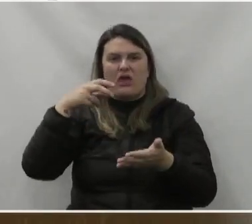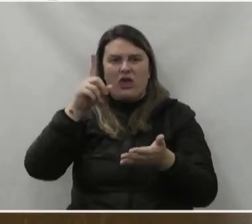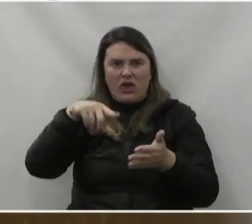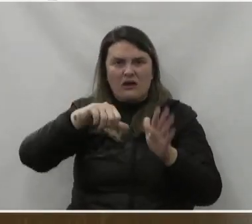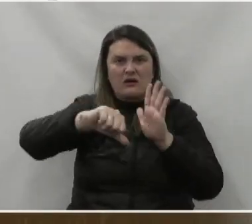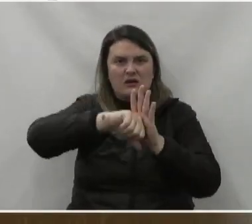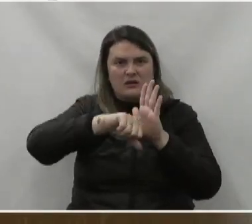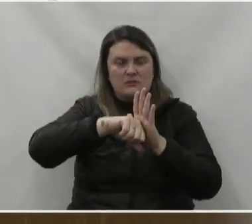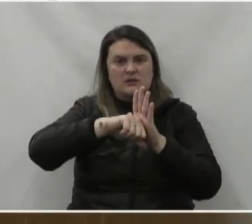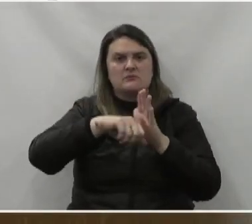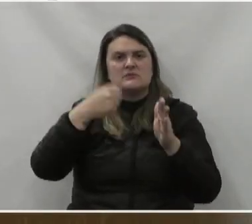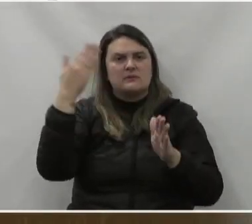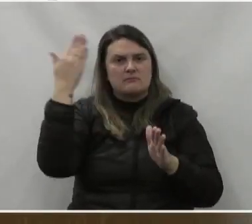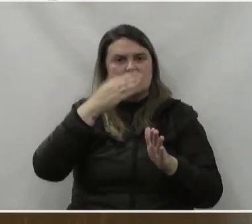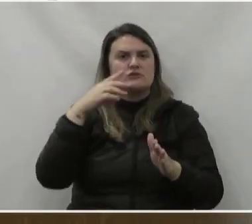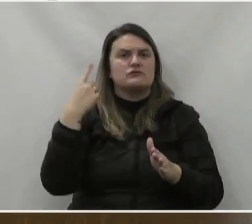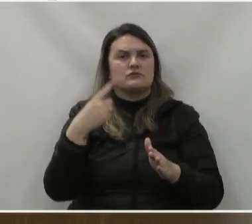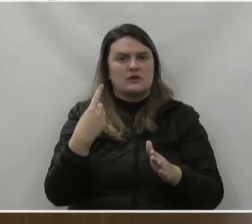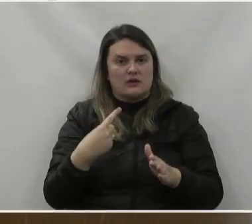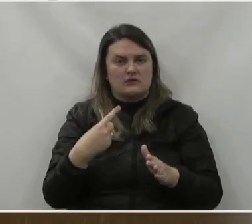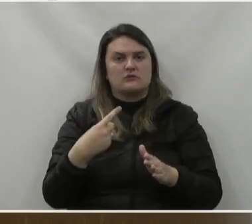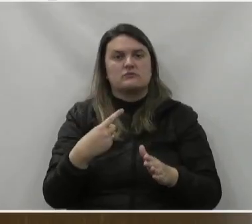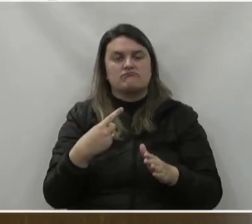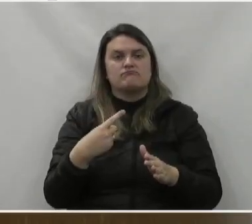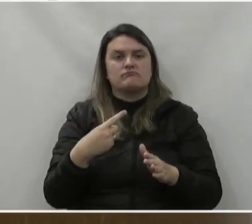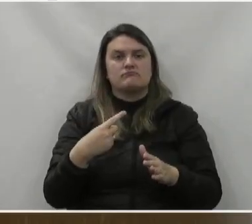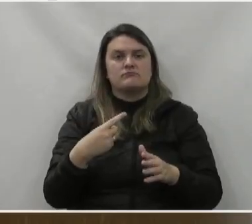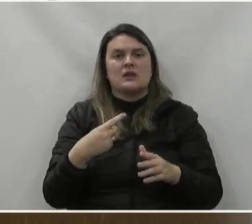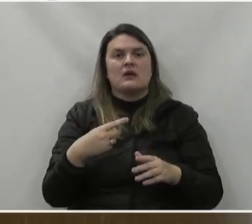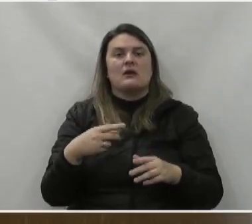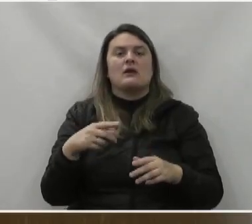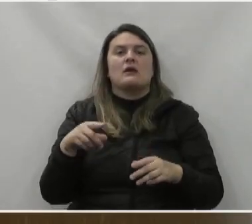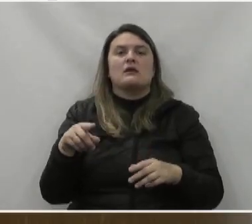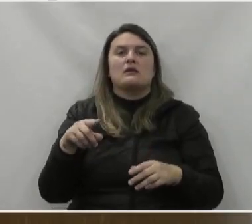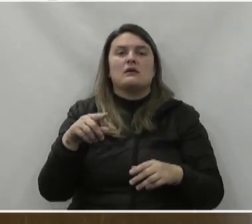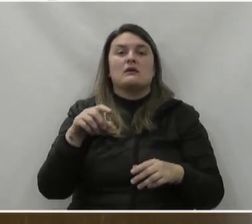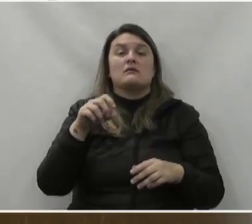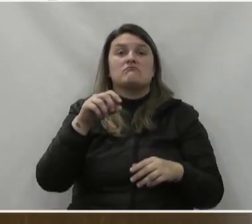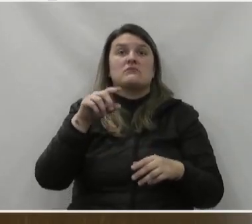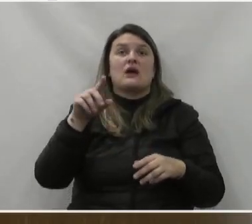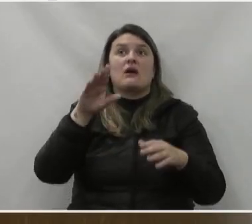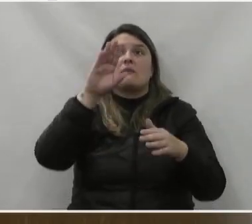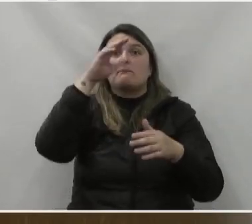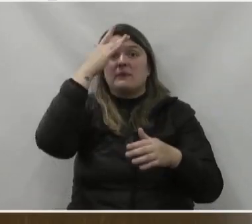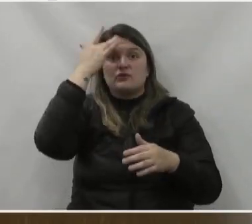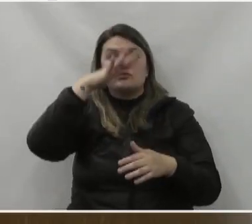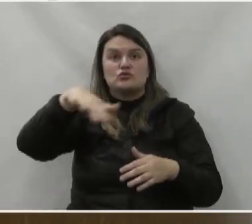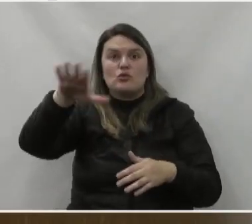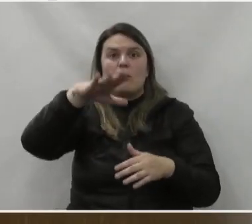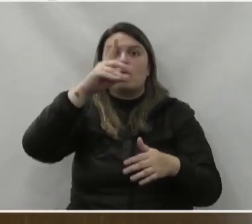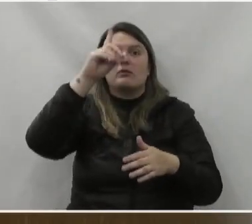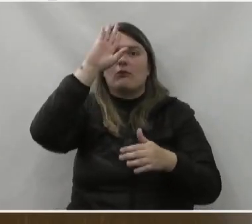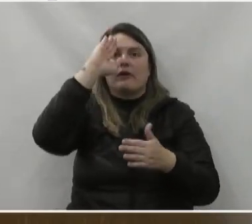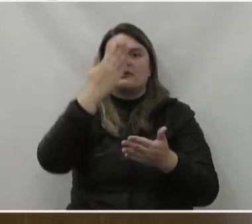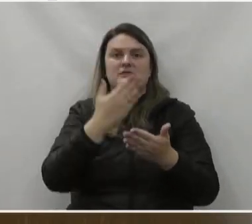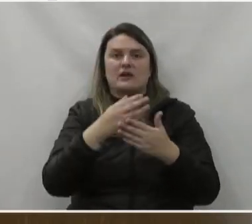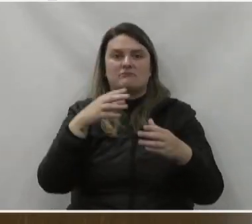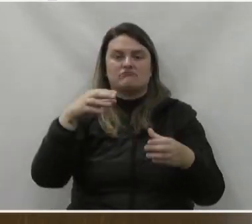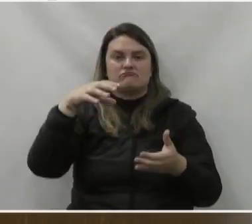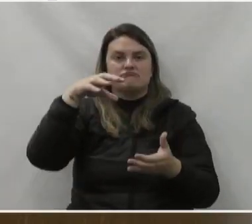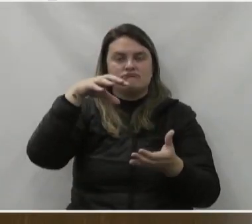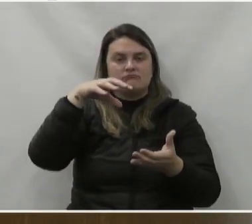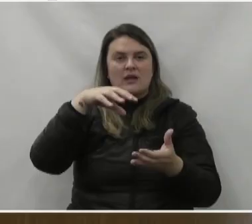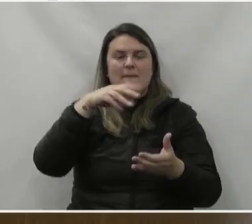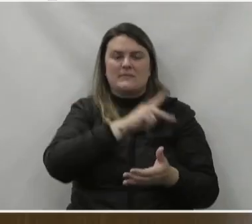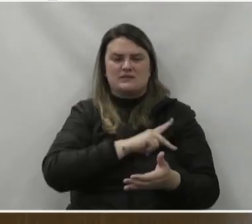fundamento fático e jurídico, sob pena de ferir a honra e comprometer a confiança da sociedade nas instituições. A presidência